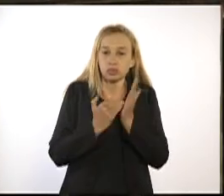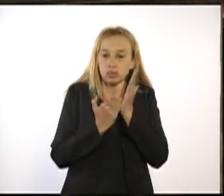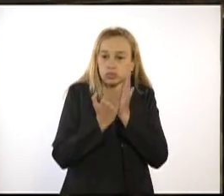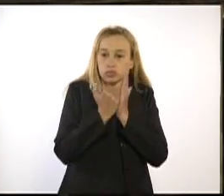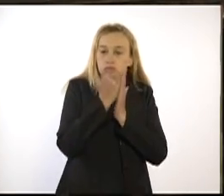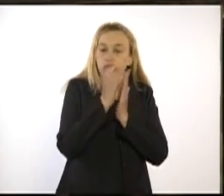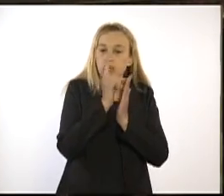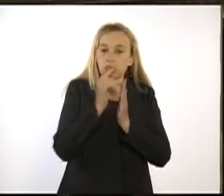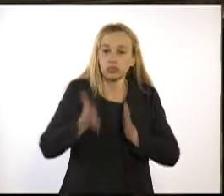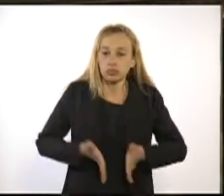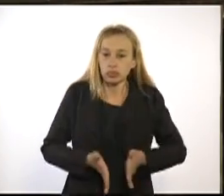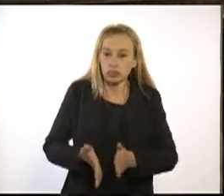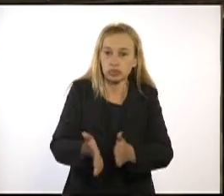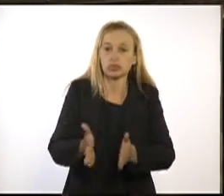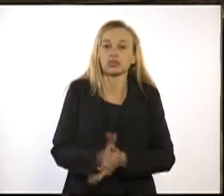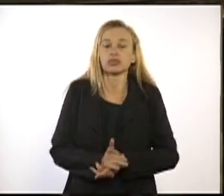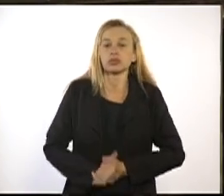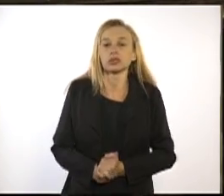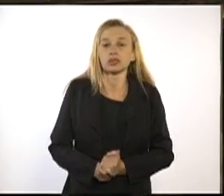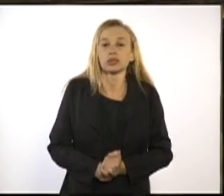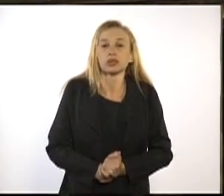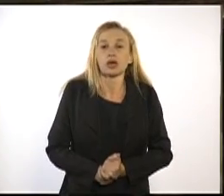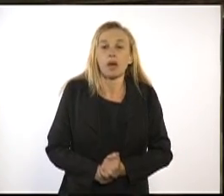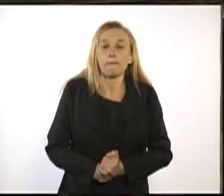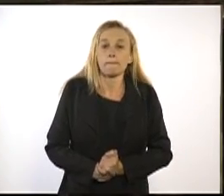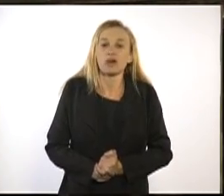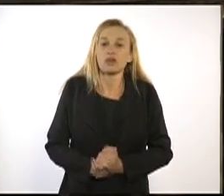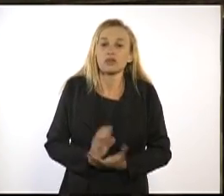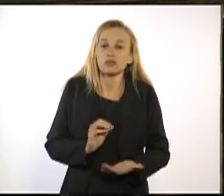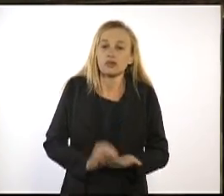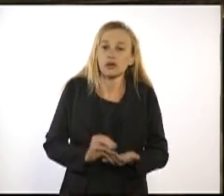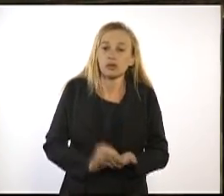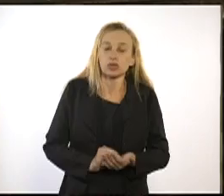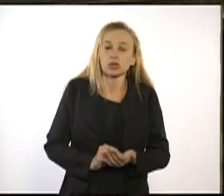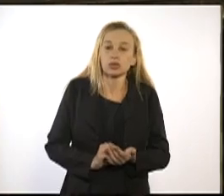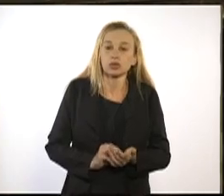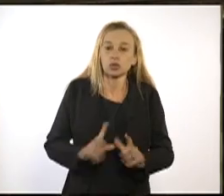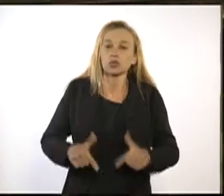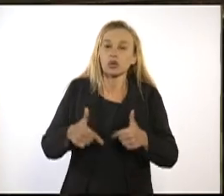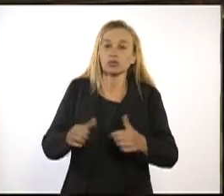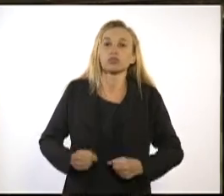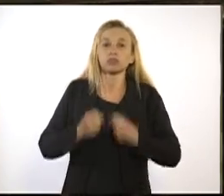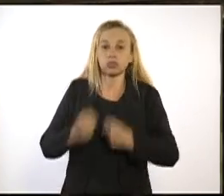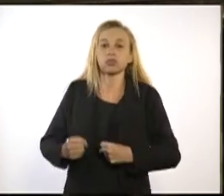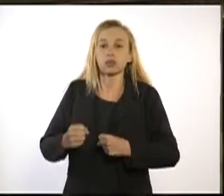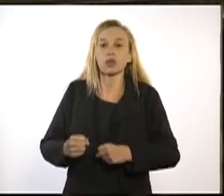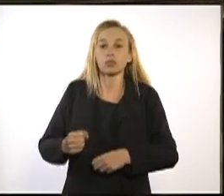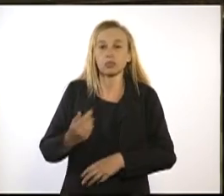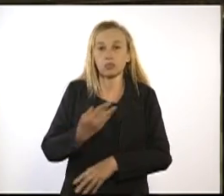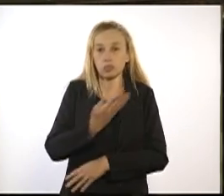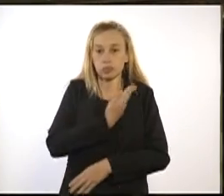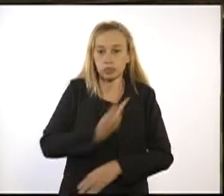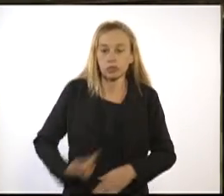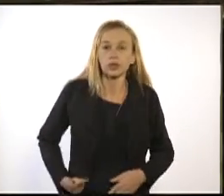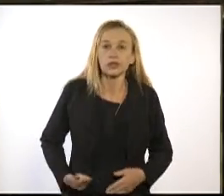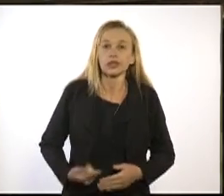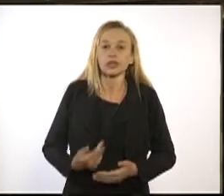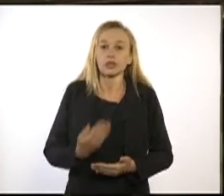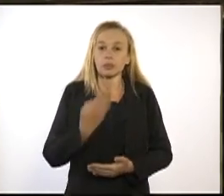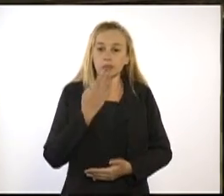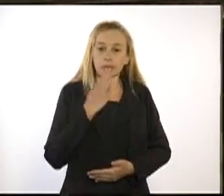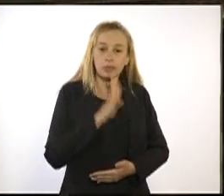total omissão do poder público, daqueles que se comprometem em ajudar as